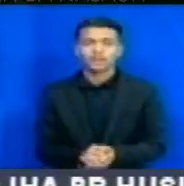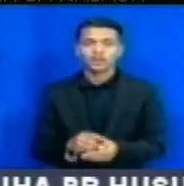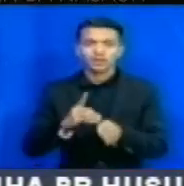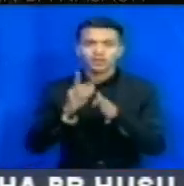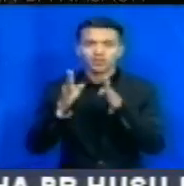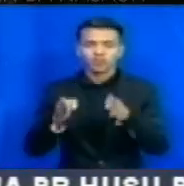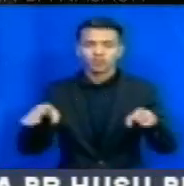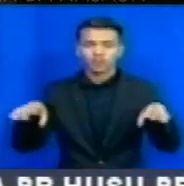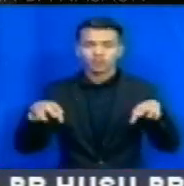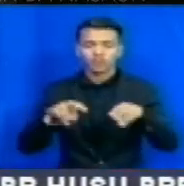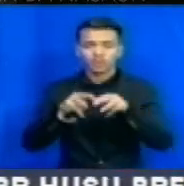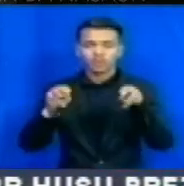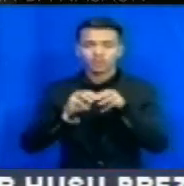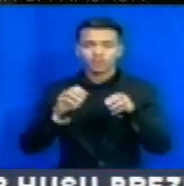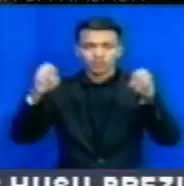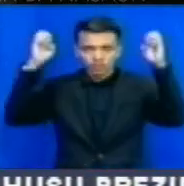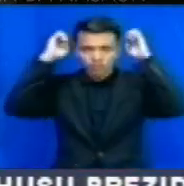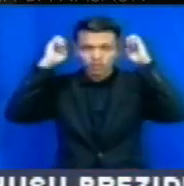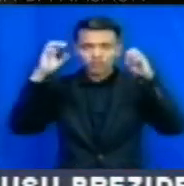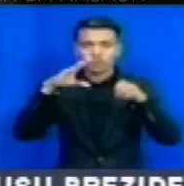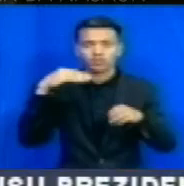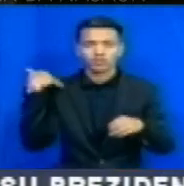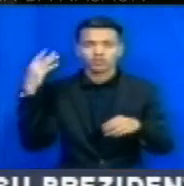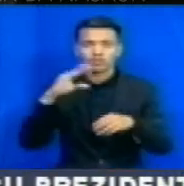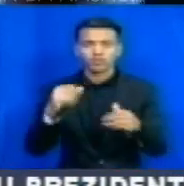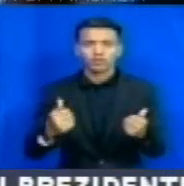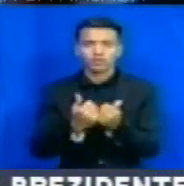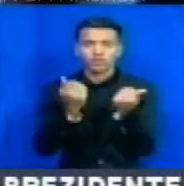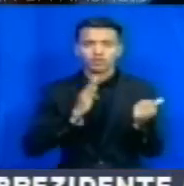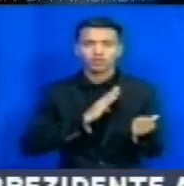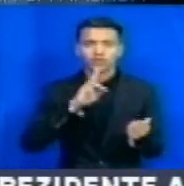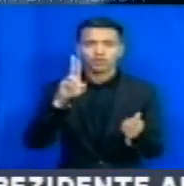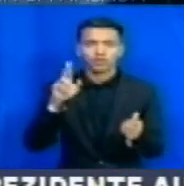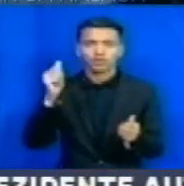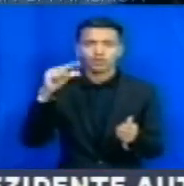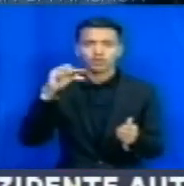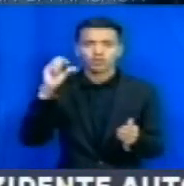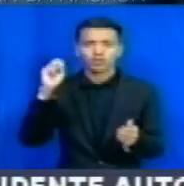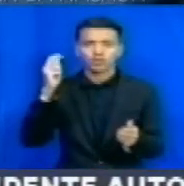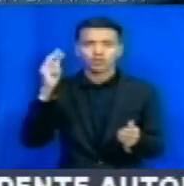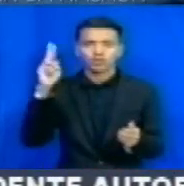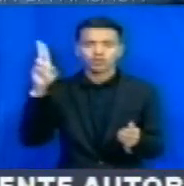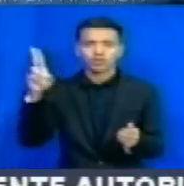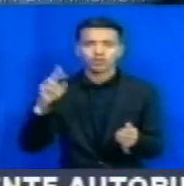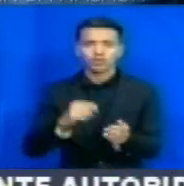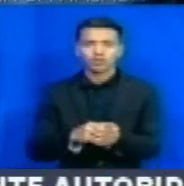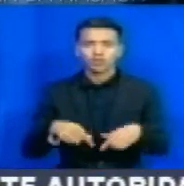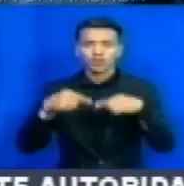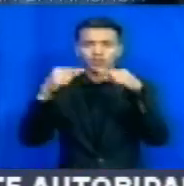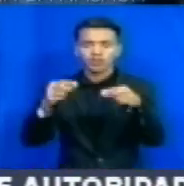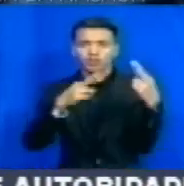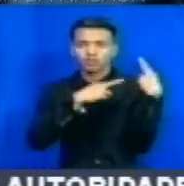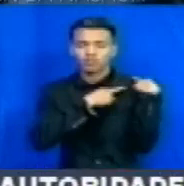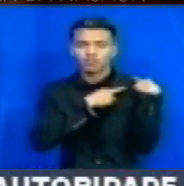Diretor Serviço Municipal de Educação, Juventude no Desporto Bocau, Augusto Ornais Ximenes, informa termo entrega